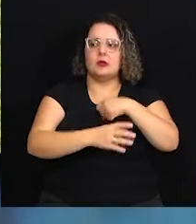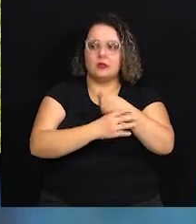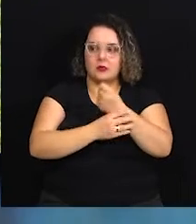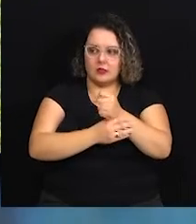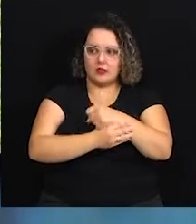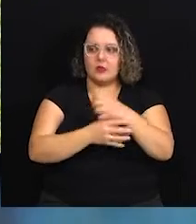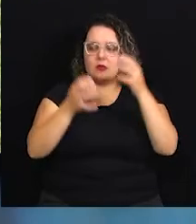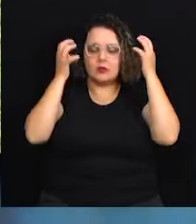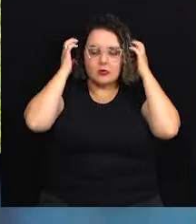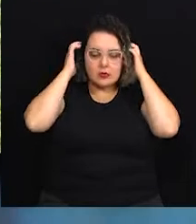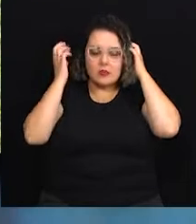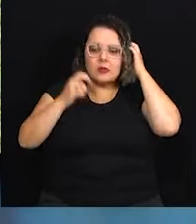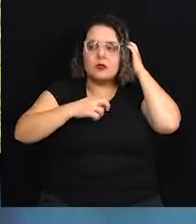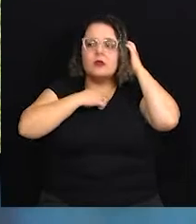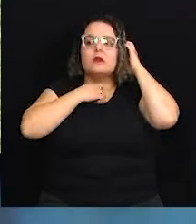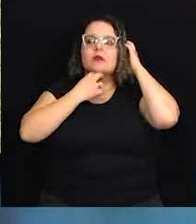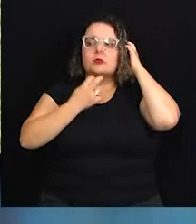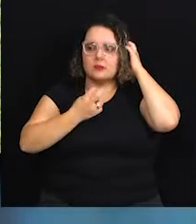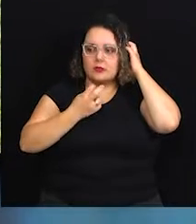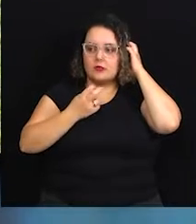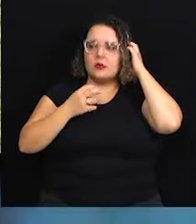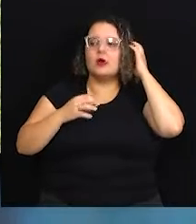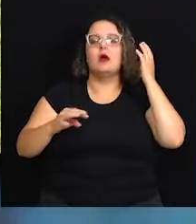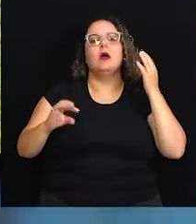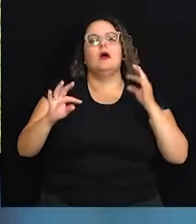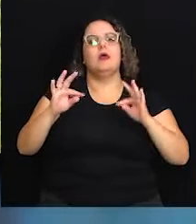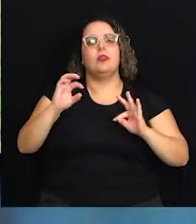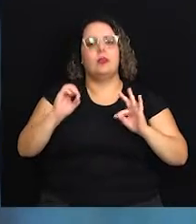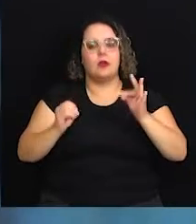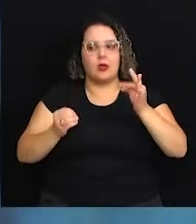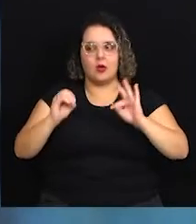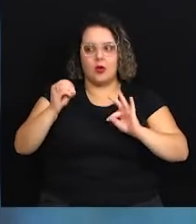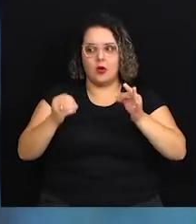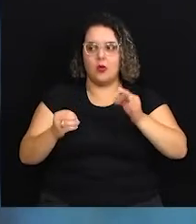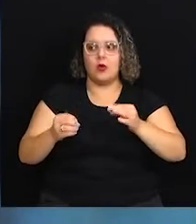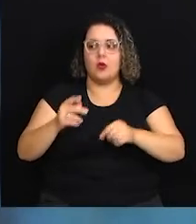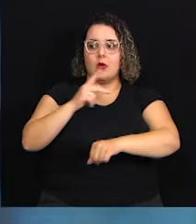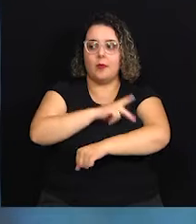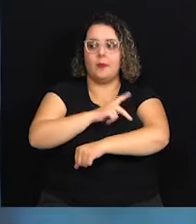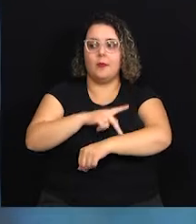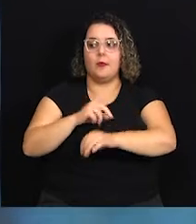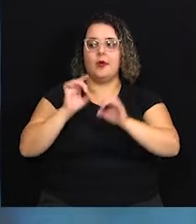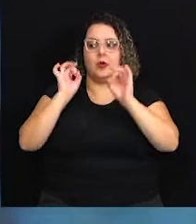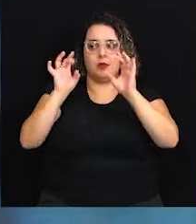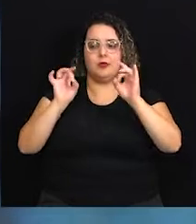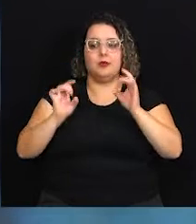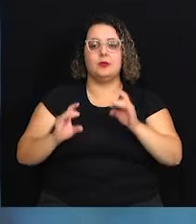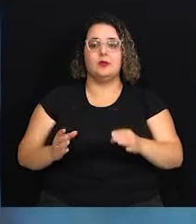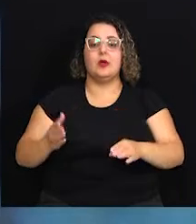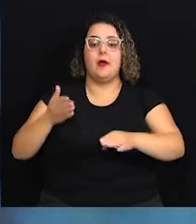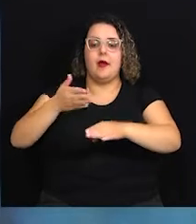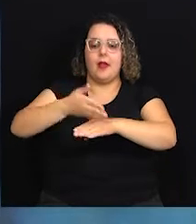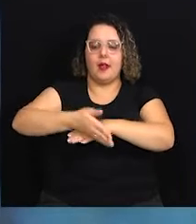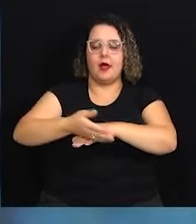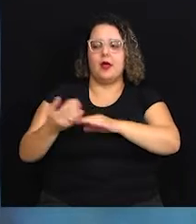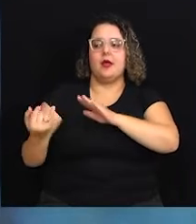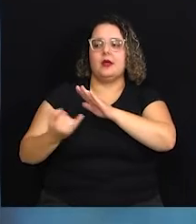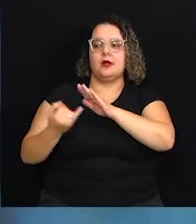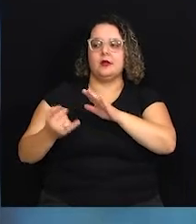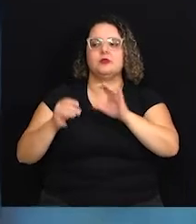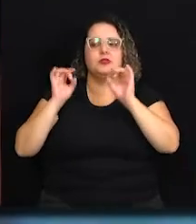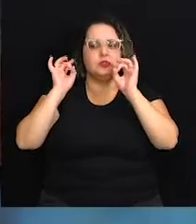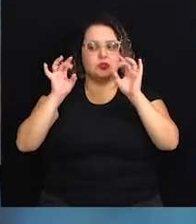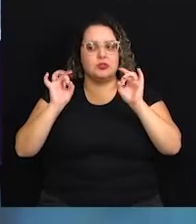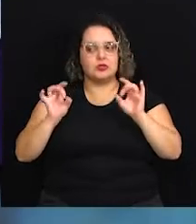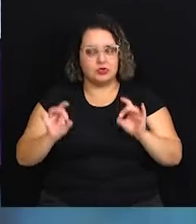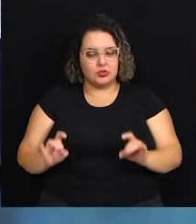a fonoaudióloga, a TO e a pedagoga especialista. Então, conforme ela entra na instituição, a gente estabelece